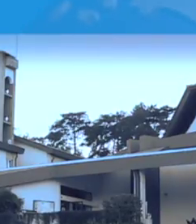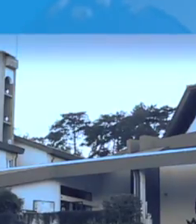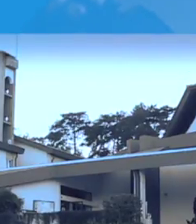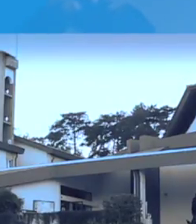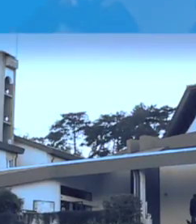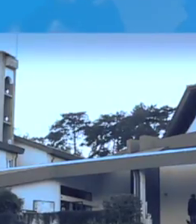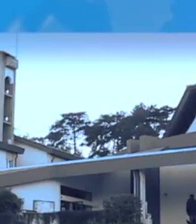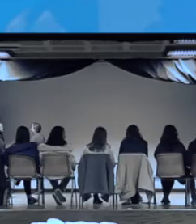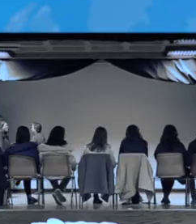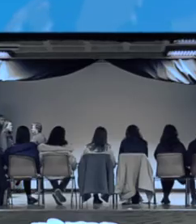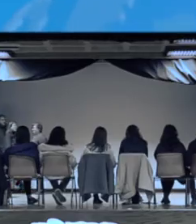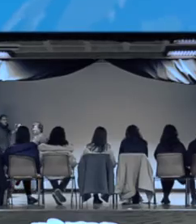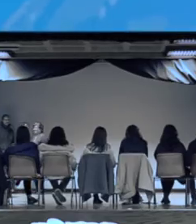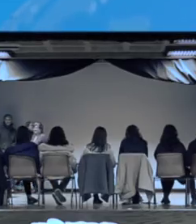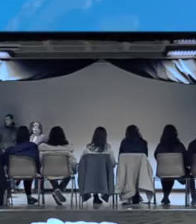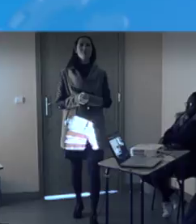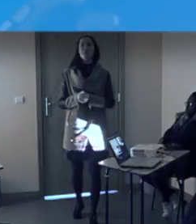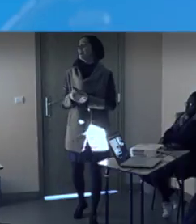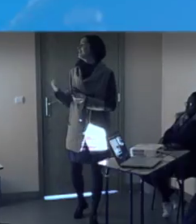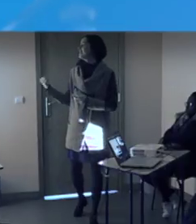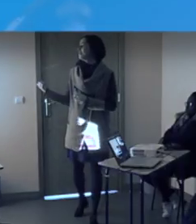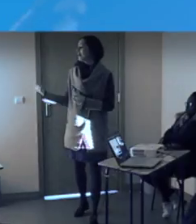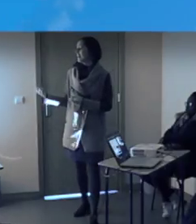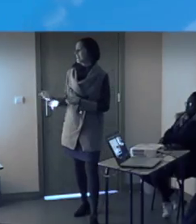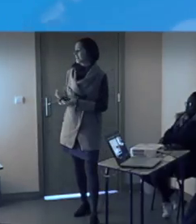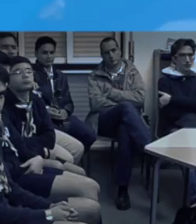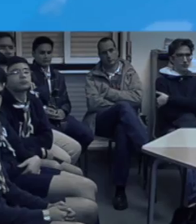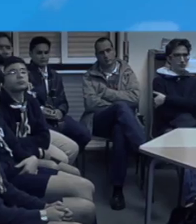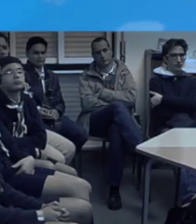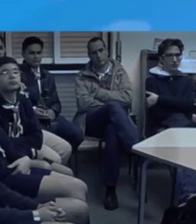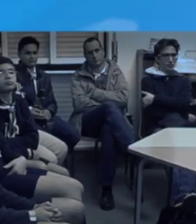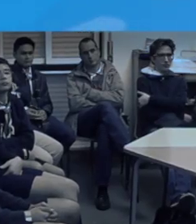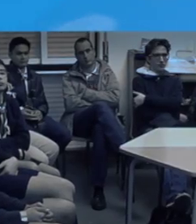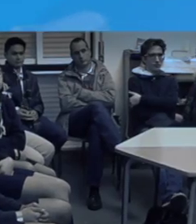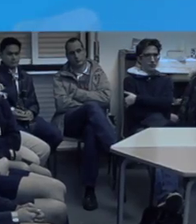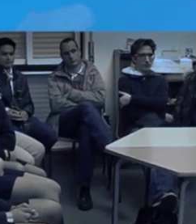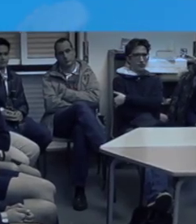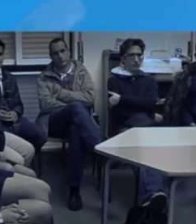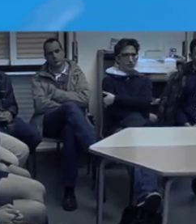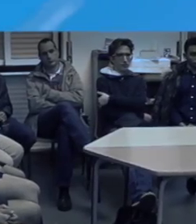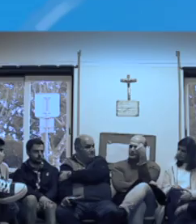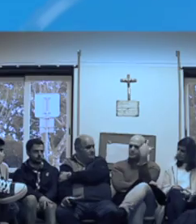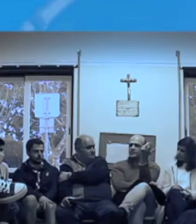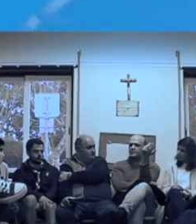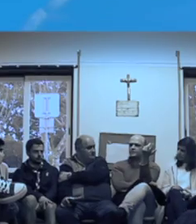Em Sintra, os cristãos uniram-se para perceber a mão de Deus nas diversas realidades da vida.